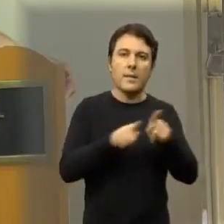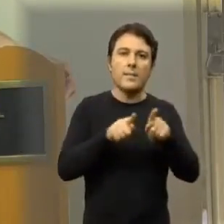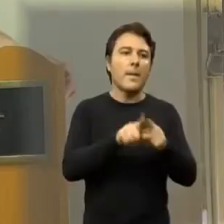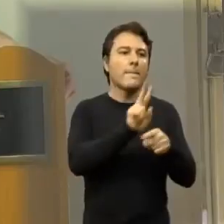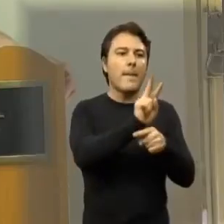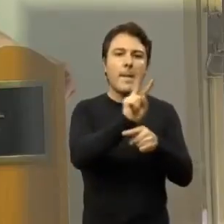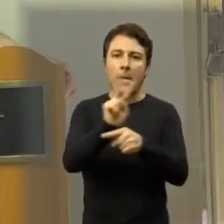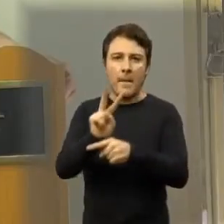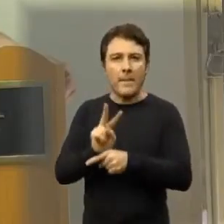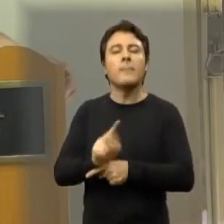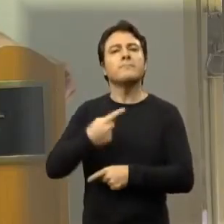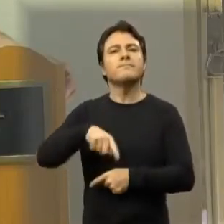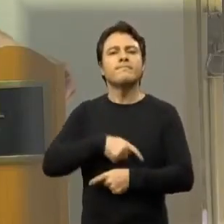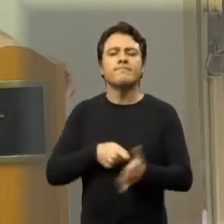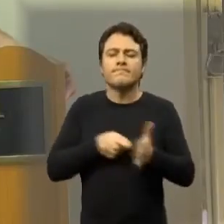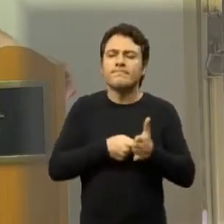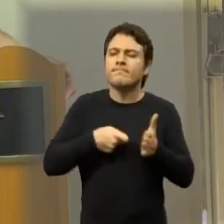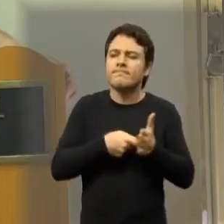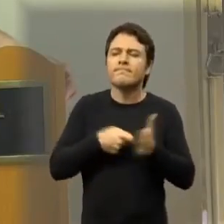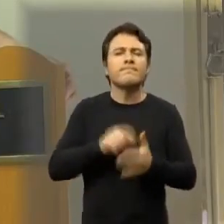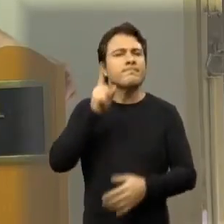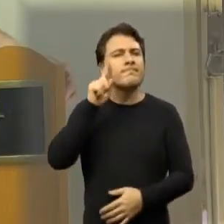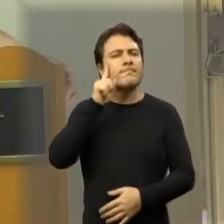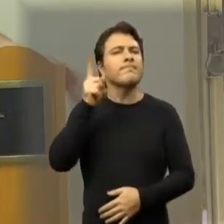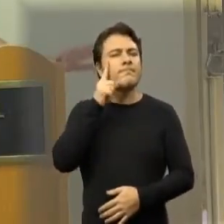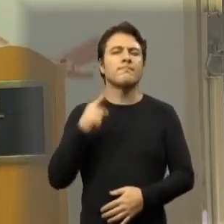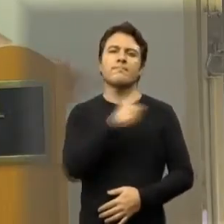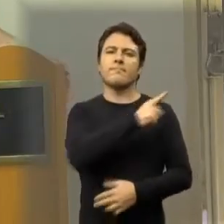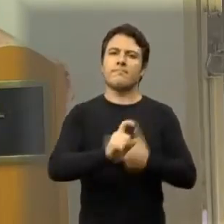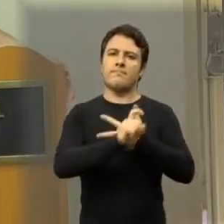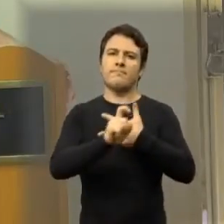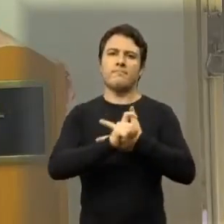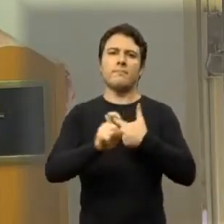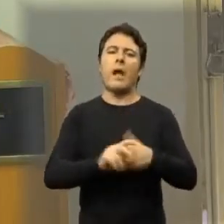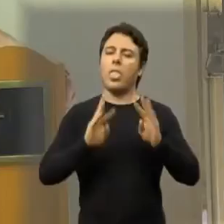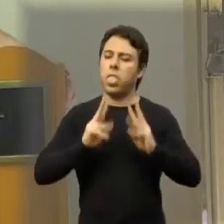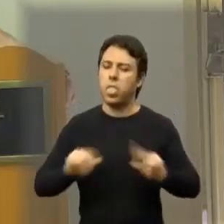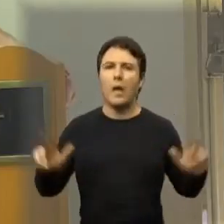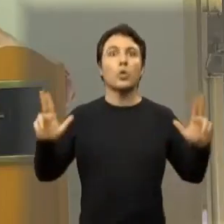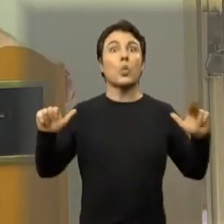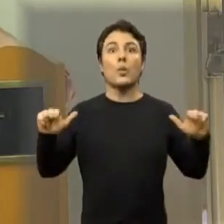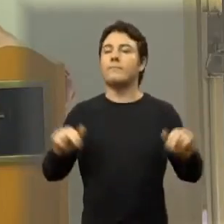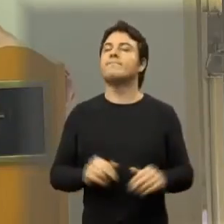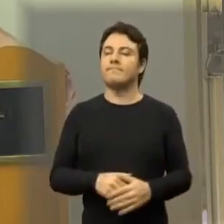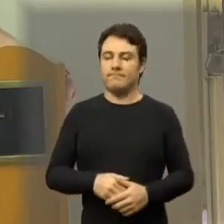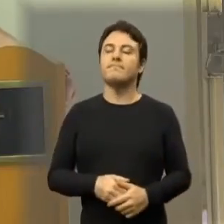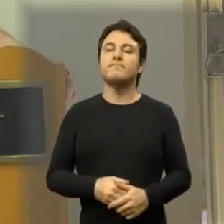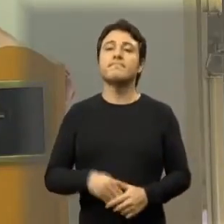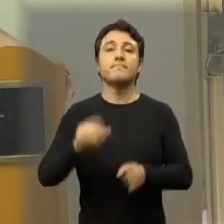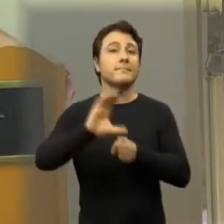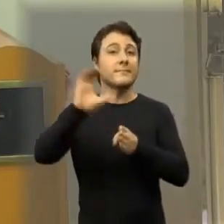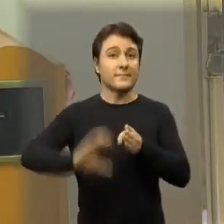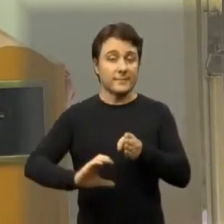zeladoria. Cobramos dioturnamente o poder executivo, sem esmorecer nem um minuto. A